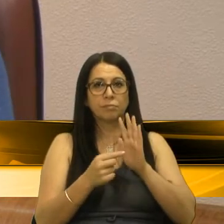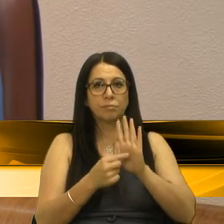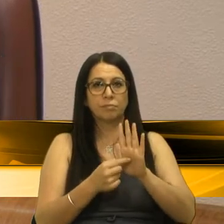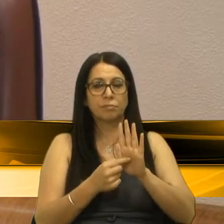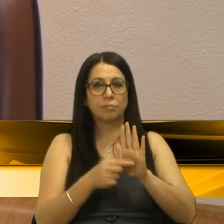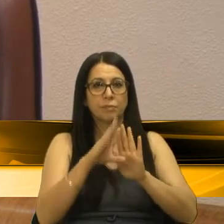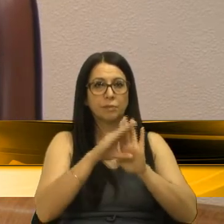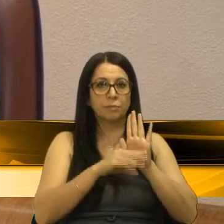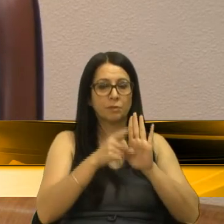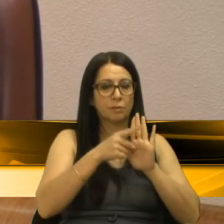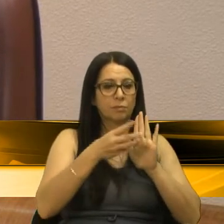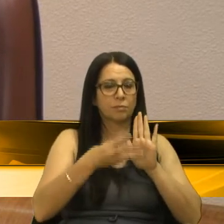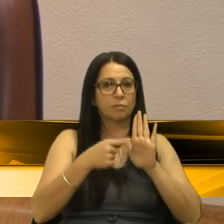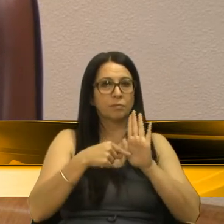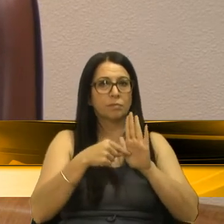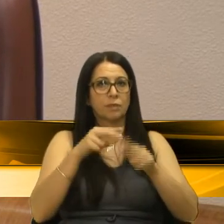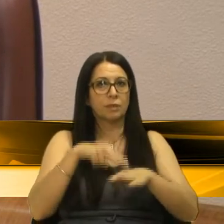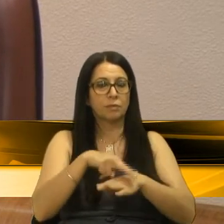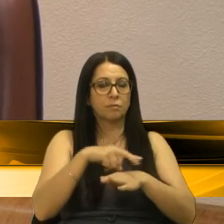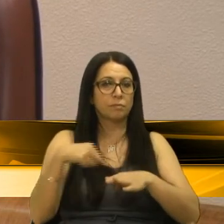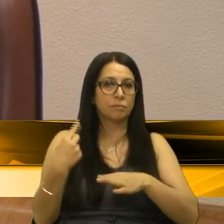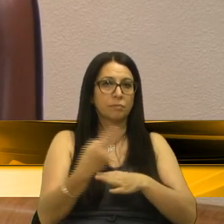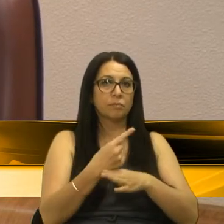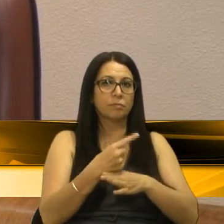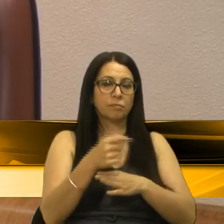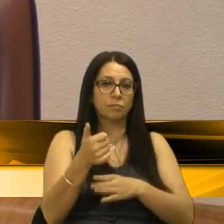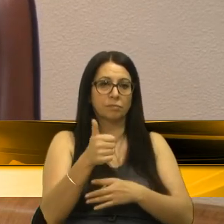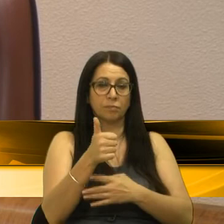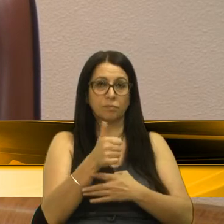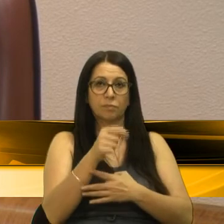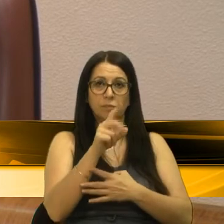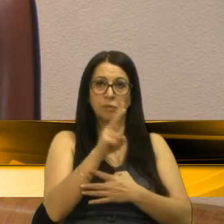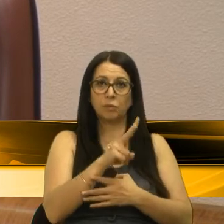capítulo 13º, no anexo 1º da lei número